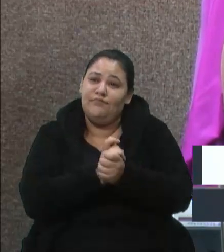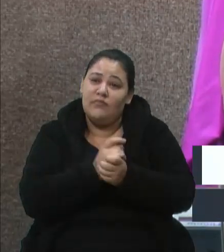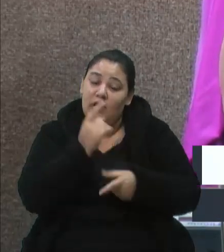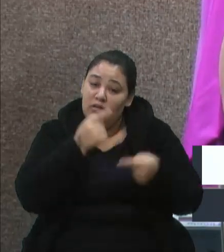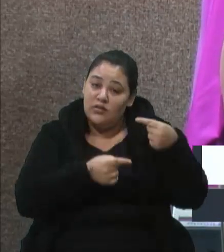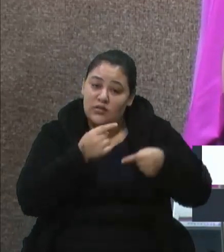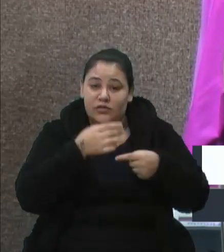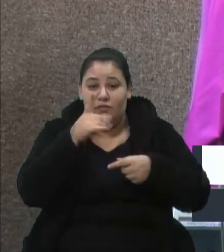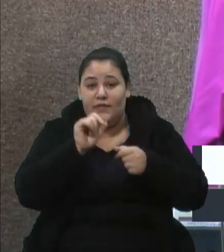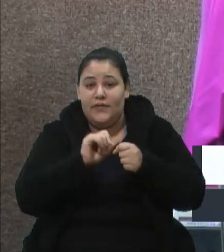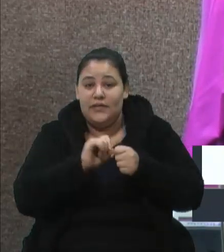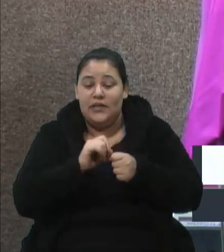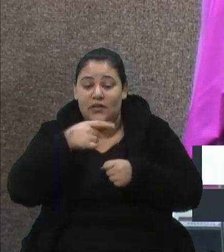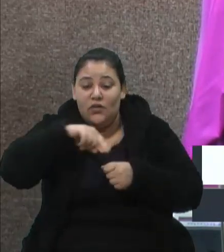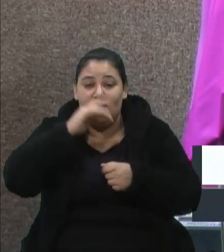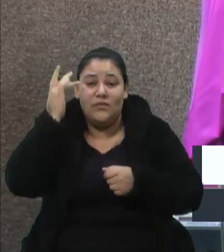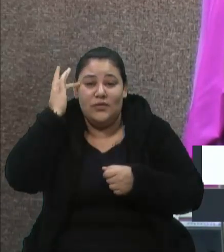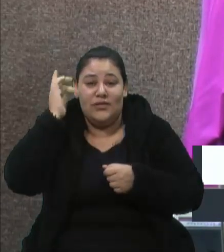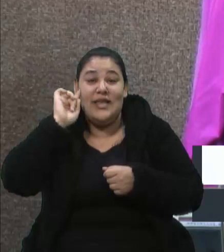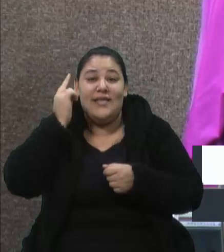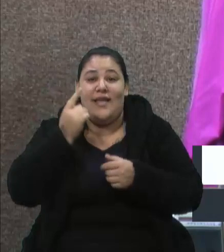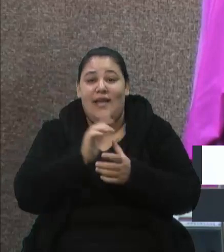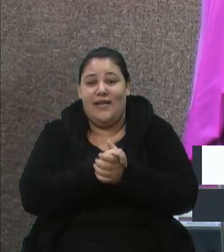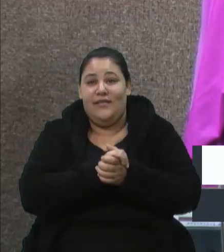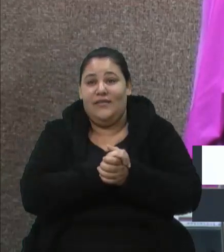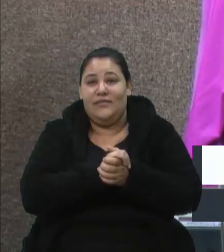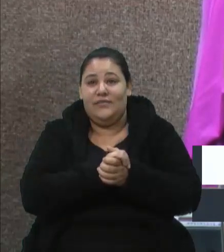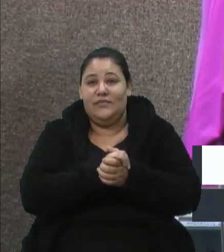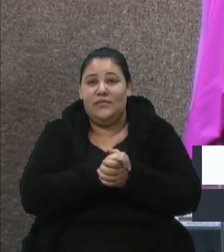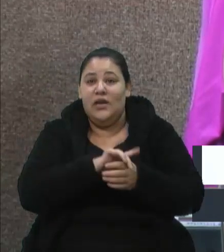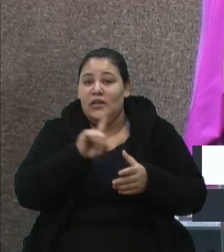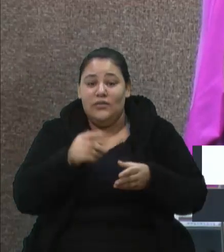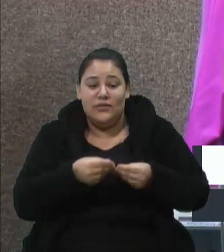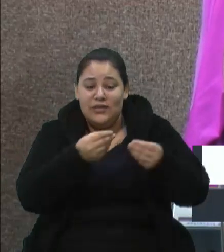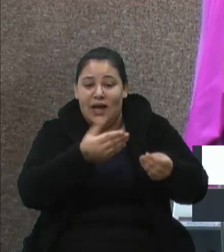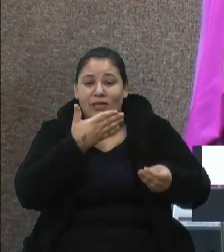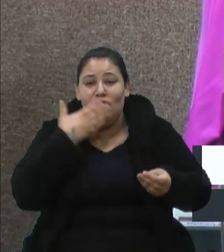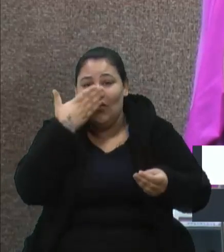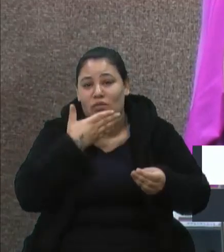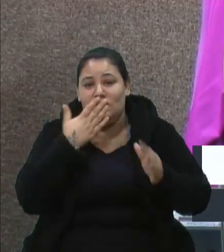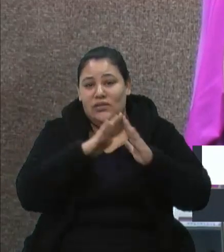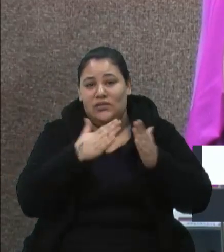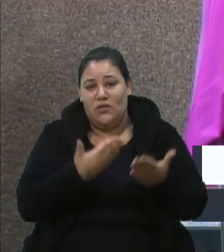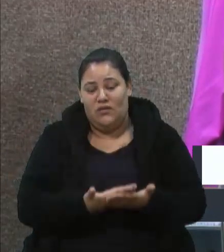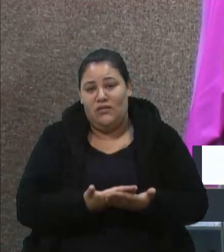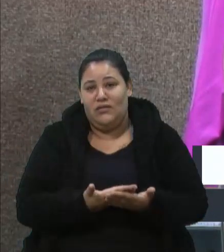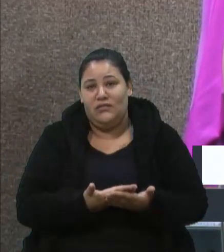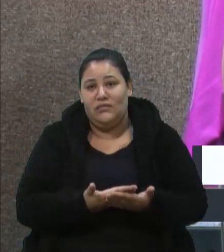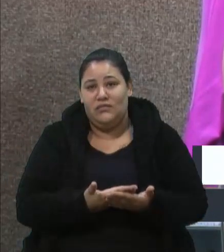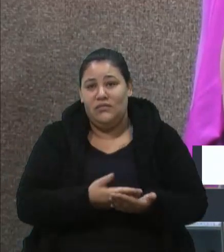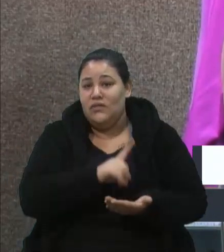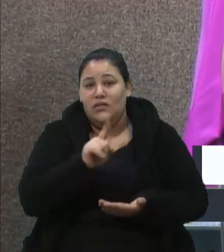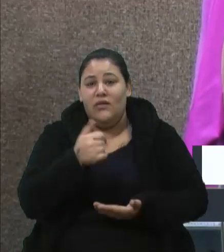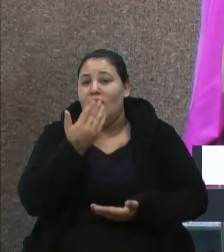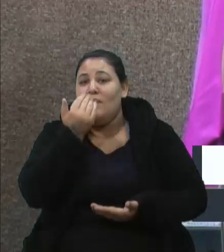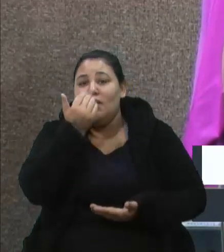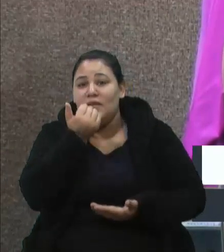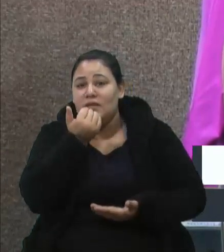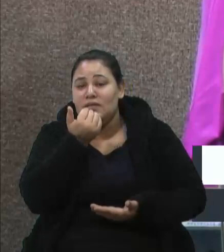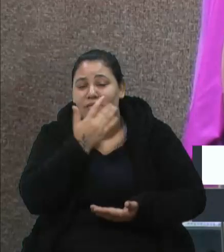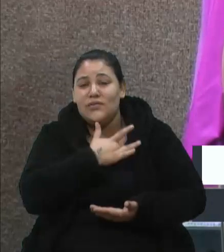com que a gente amadureça essa ideia de que não se serve doce em escola. Não é uma alimentação